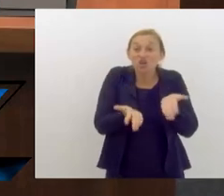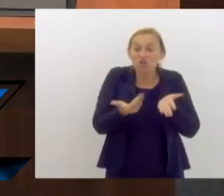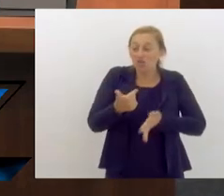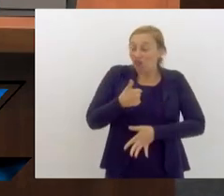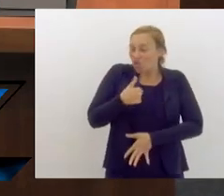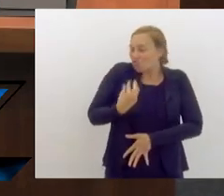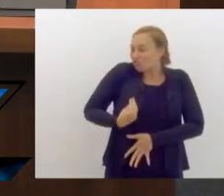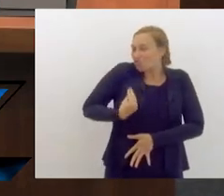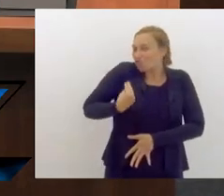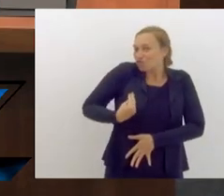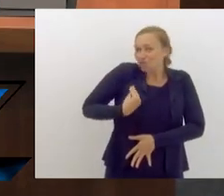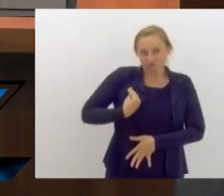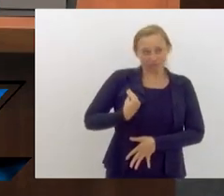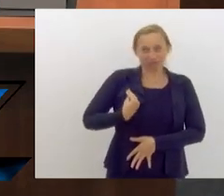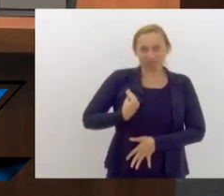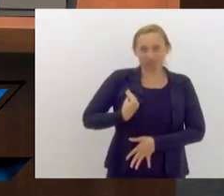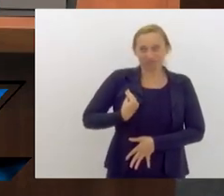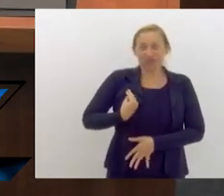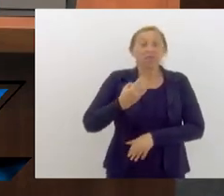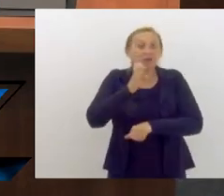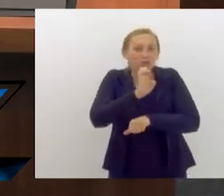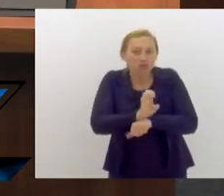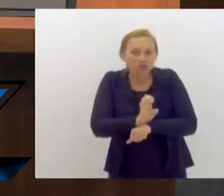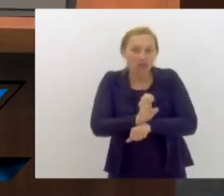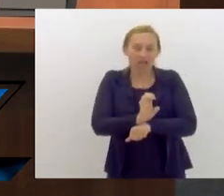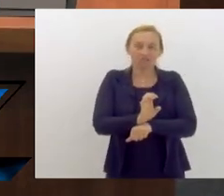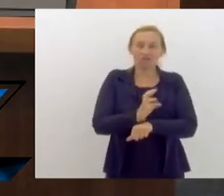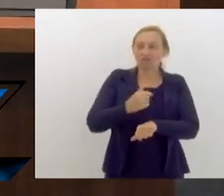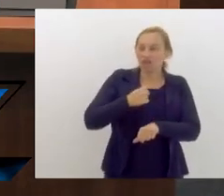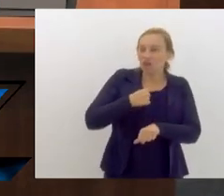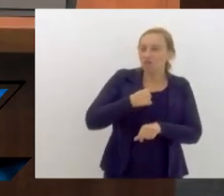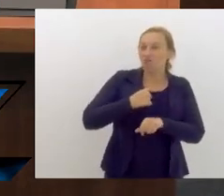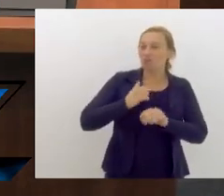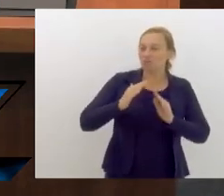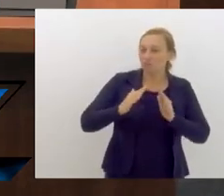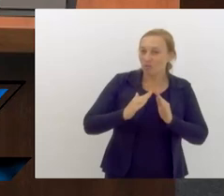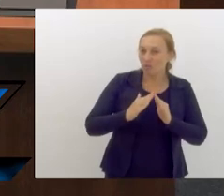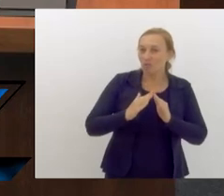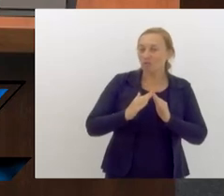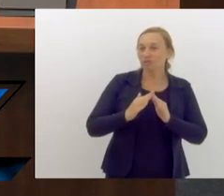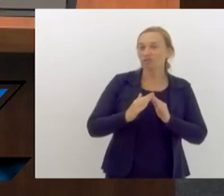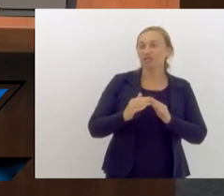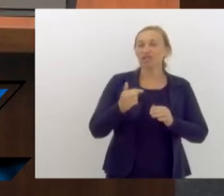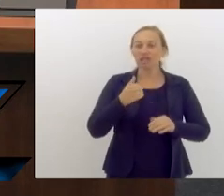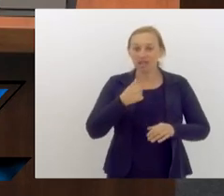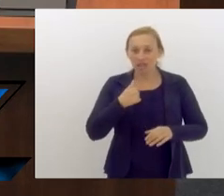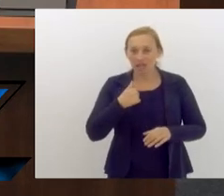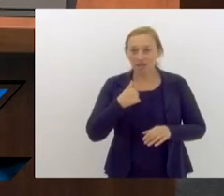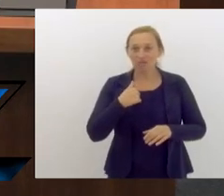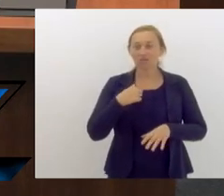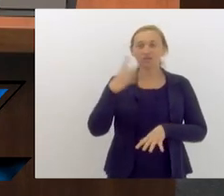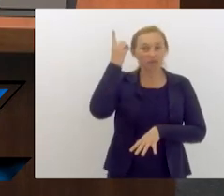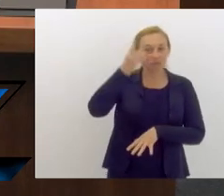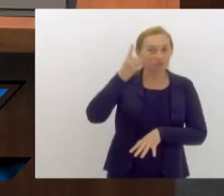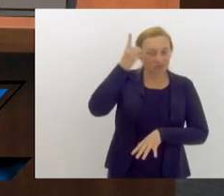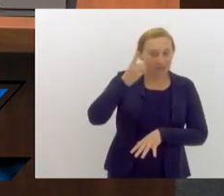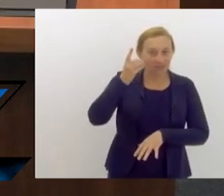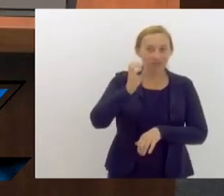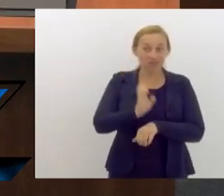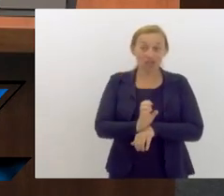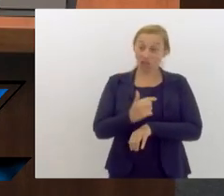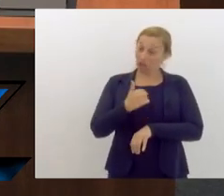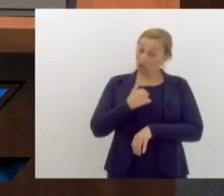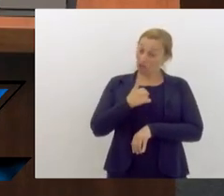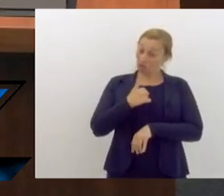vivo pela pelo estado que eu vivo pelo estado que eu sou deputada terceiro mandato que é o Rio de Janeiro eu sou baioca